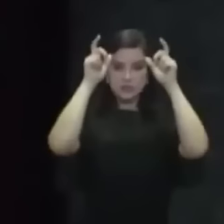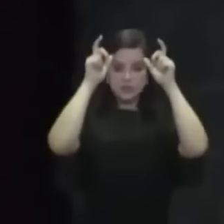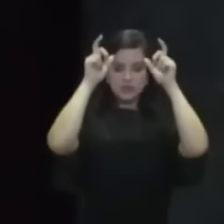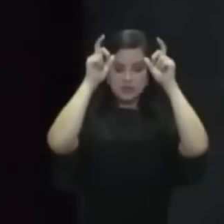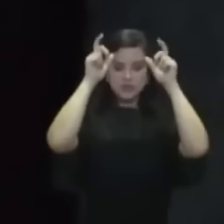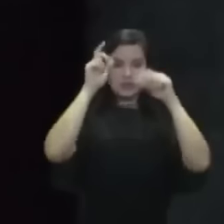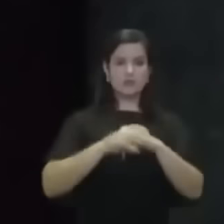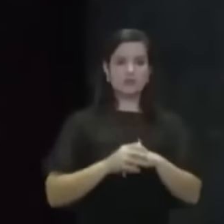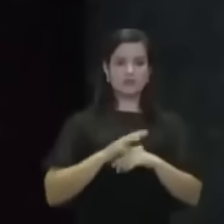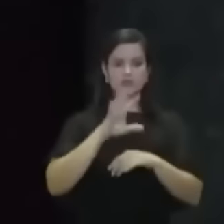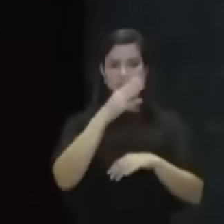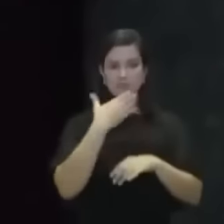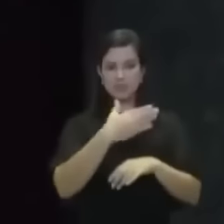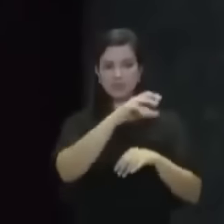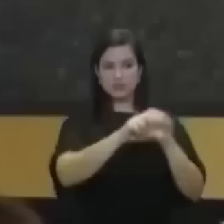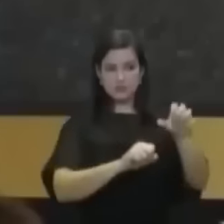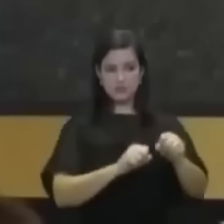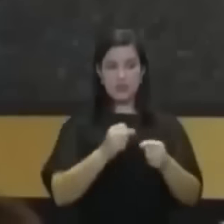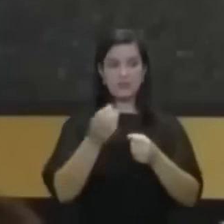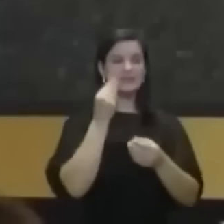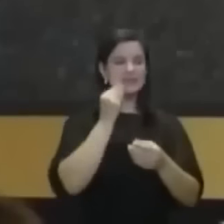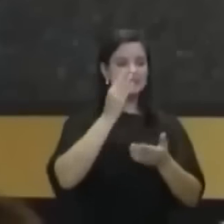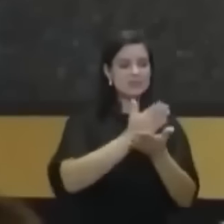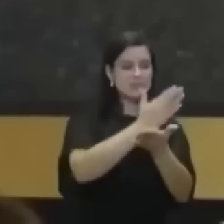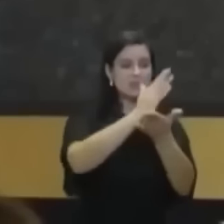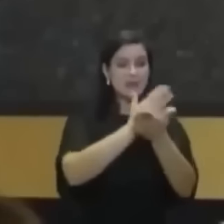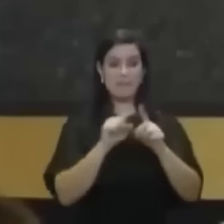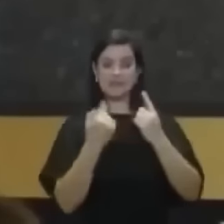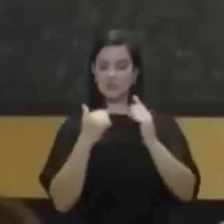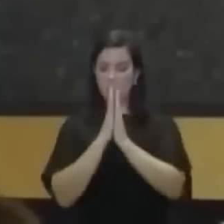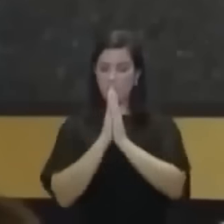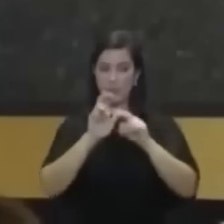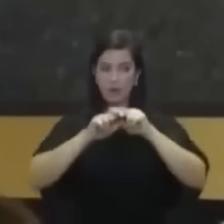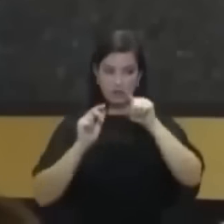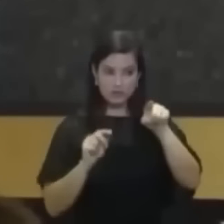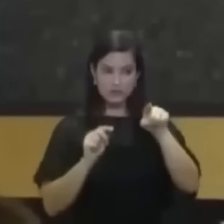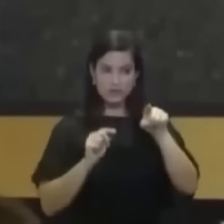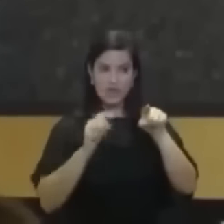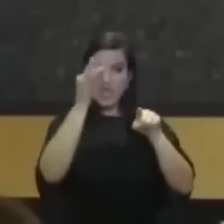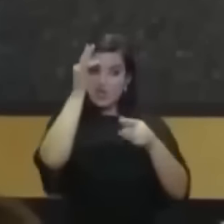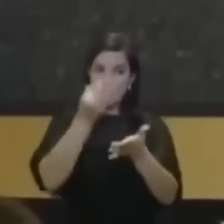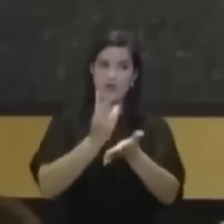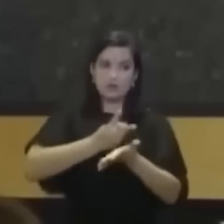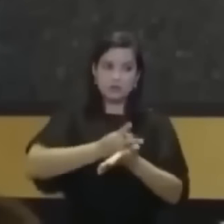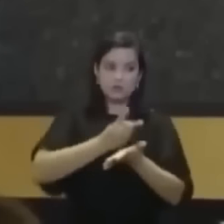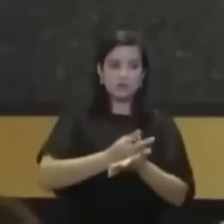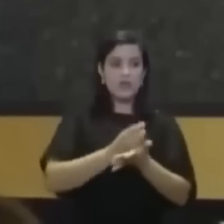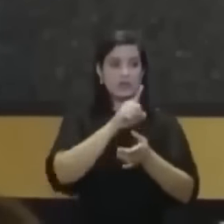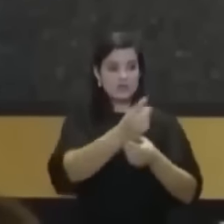como trigo, mas eu orei por ti para que a tua fé não desfaleça. Quando te voltares para mim, fortalece os teus